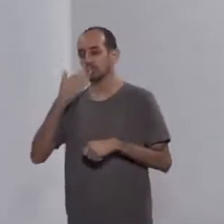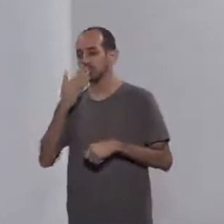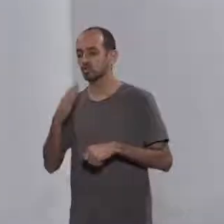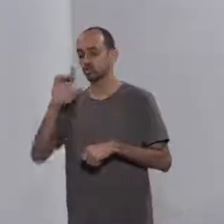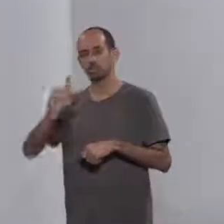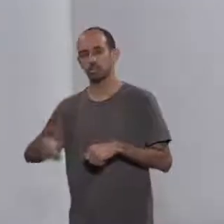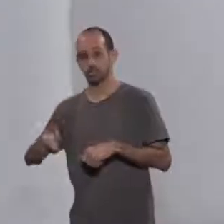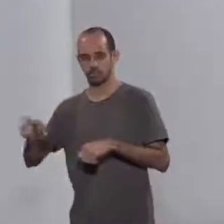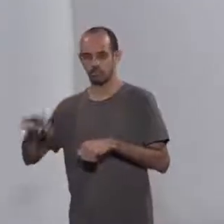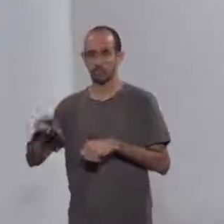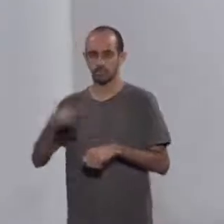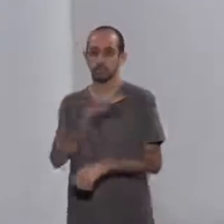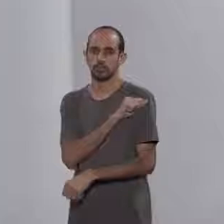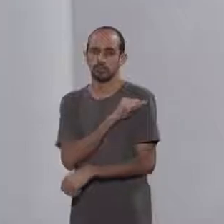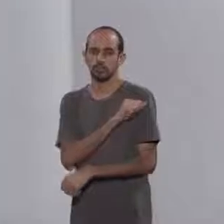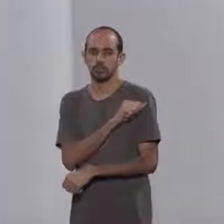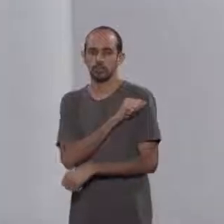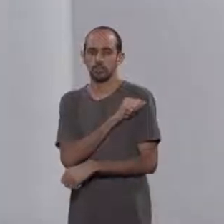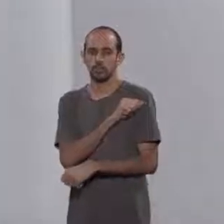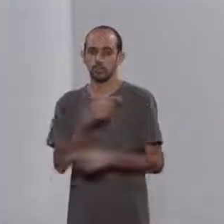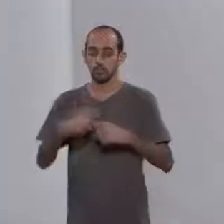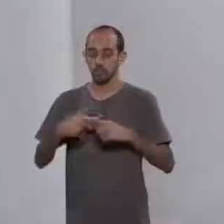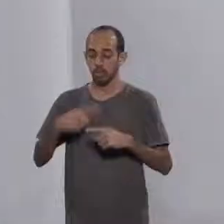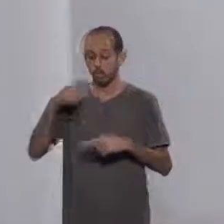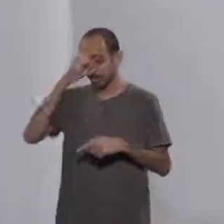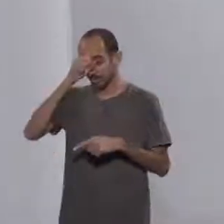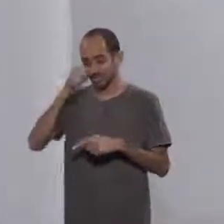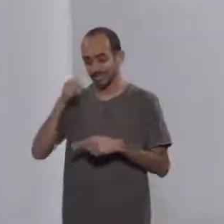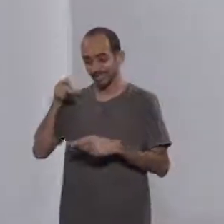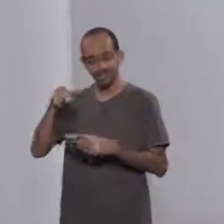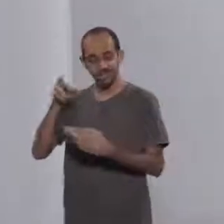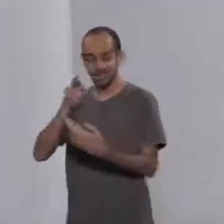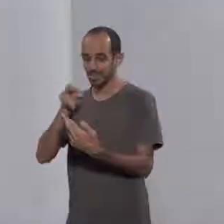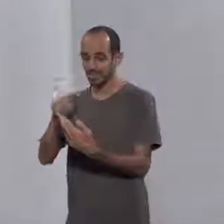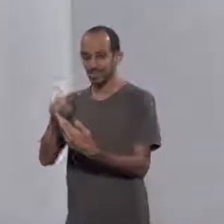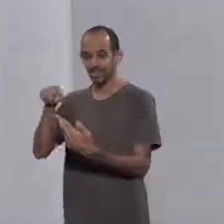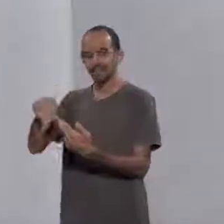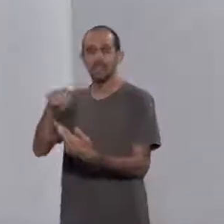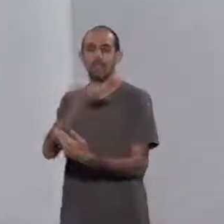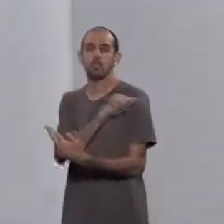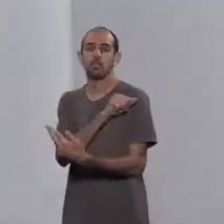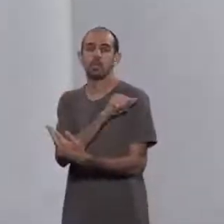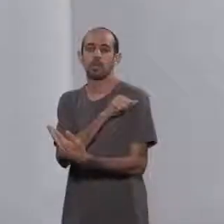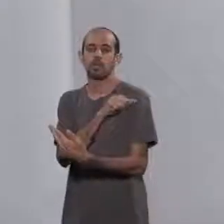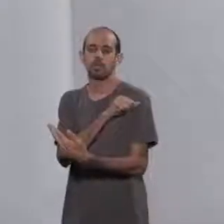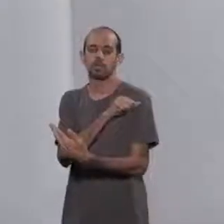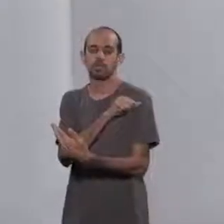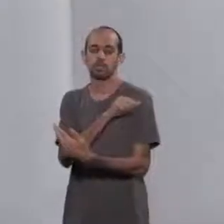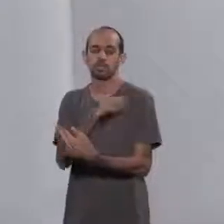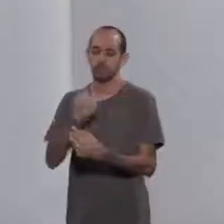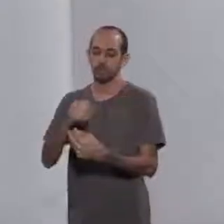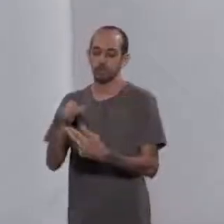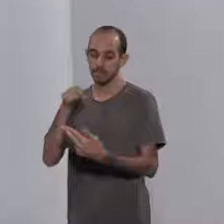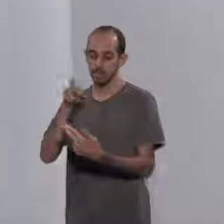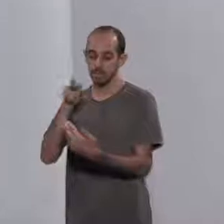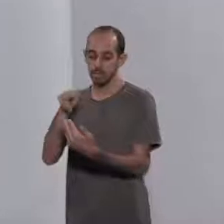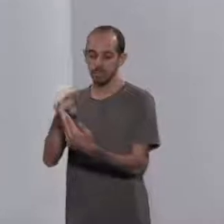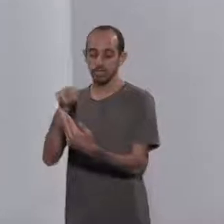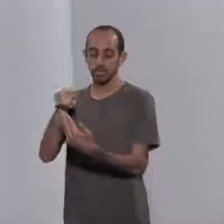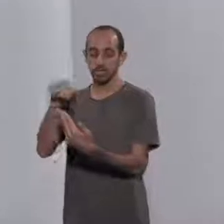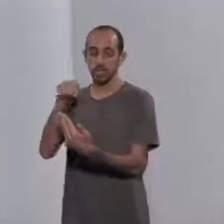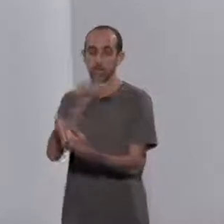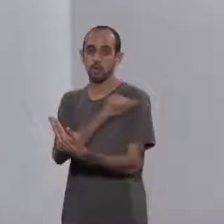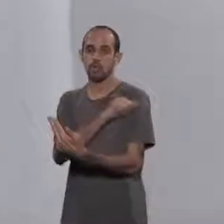do aluno, porque o ponto de aprendizagem é o aluno. A gente parte desse ponto e assim a gente vai trabalhando e